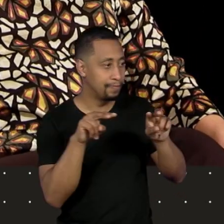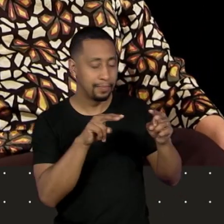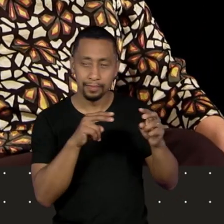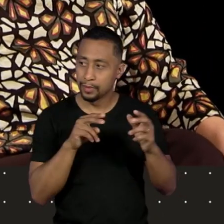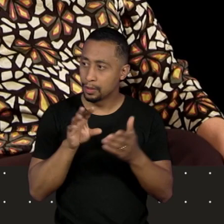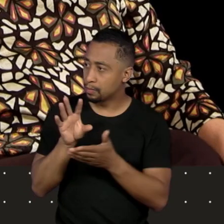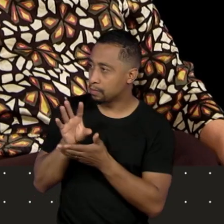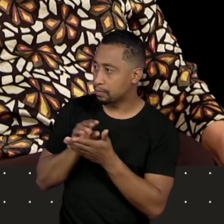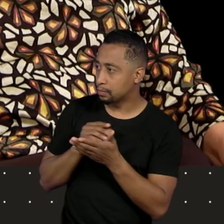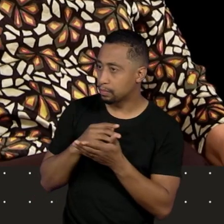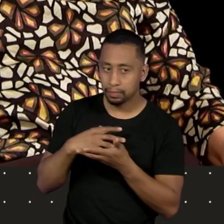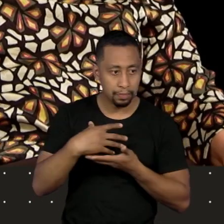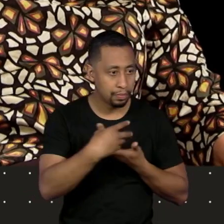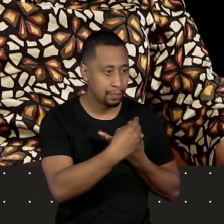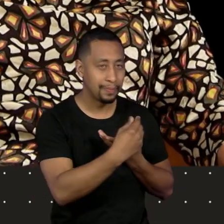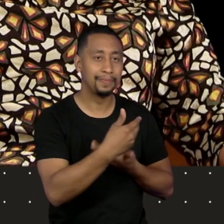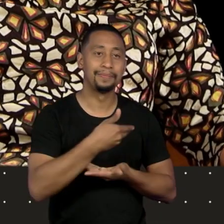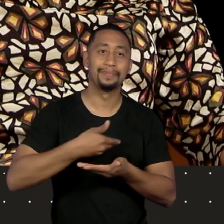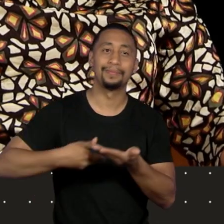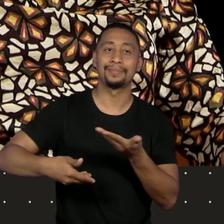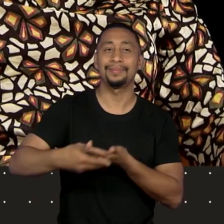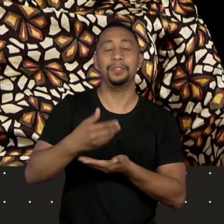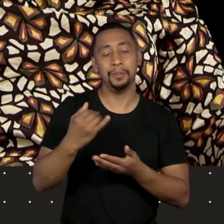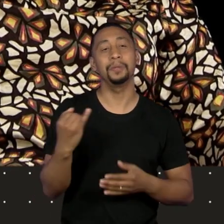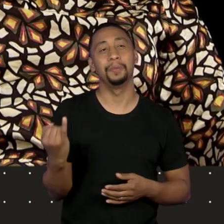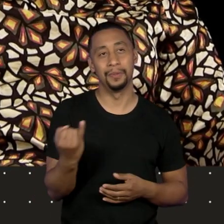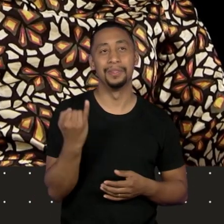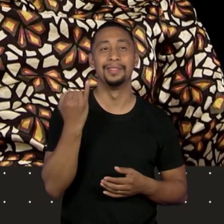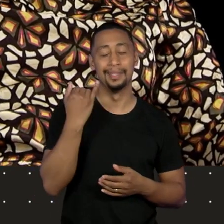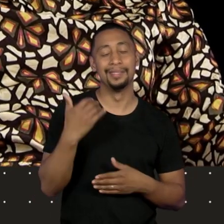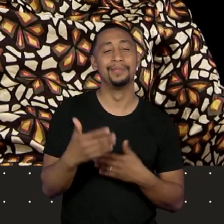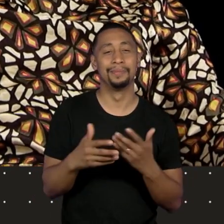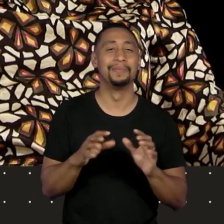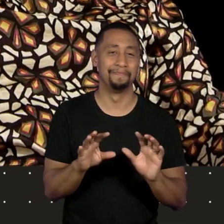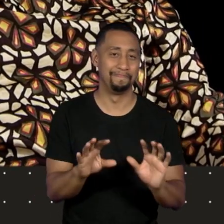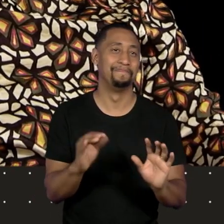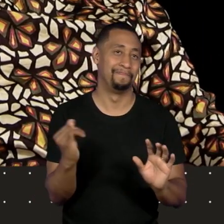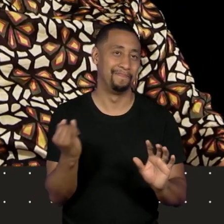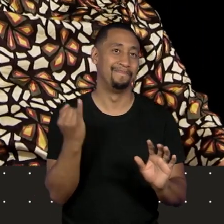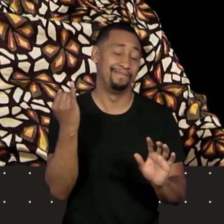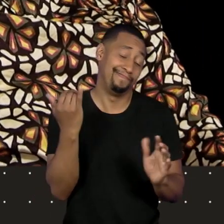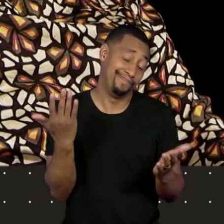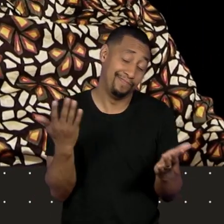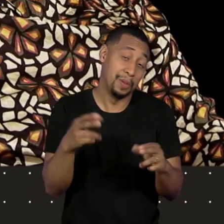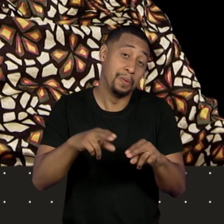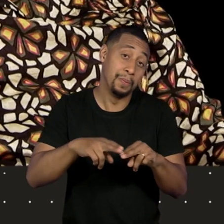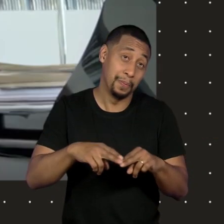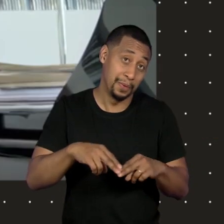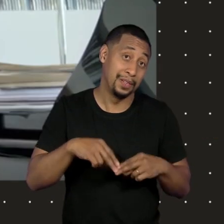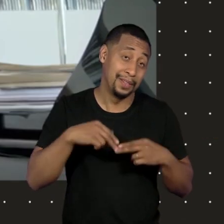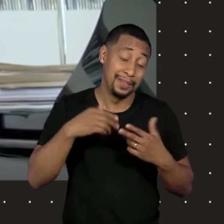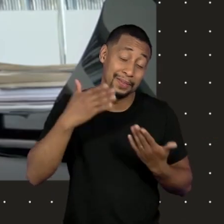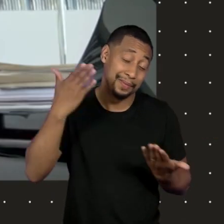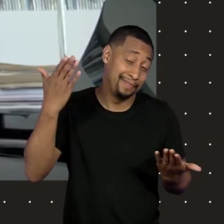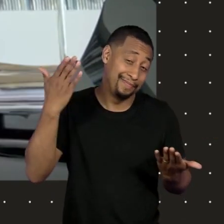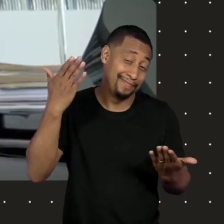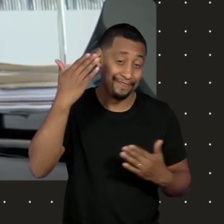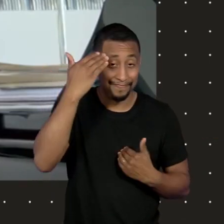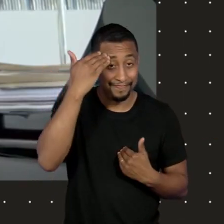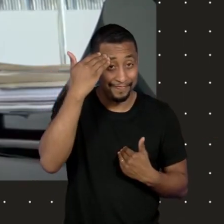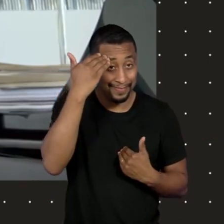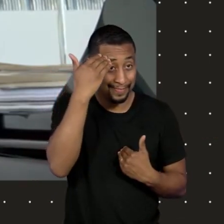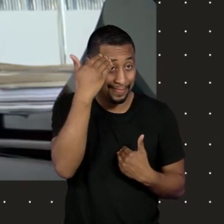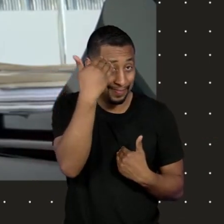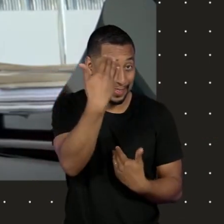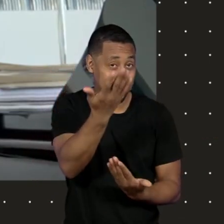isso é fundamental. Acho que é cada vez mais fundamental. Por isso, obrigado, Eugénia,